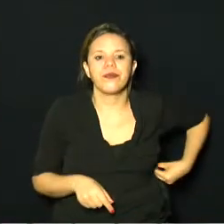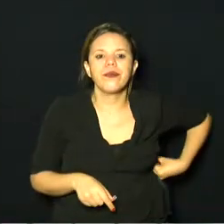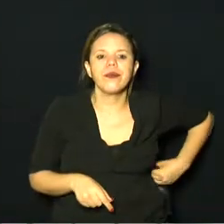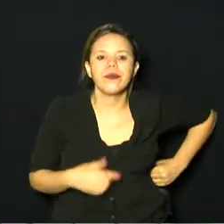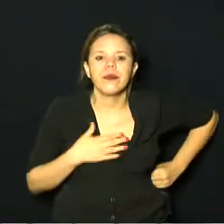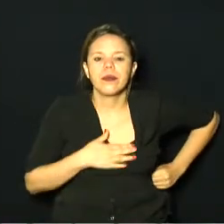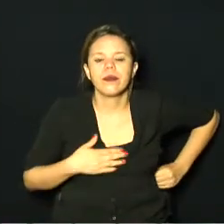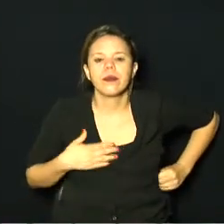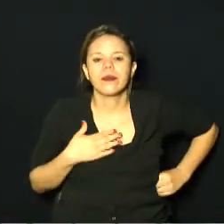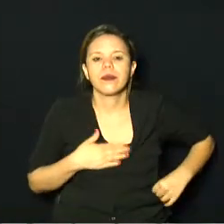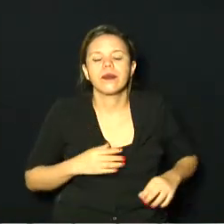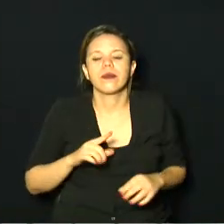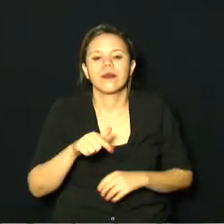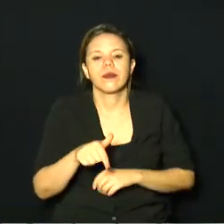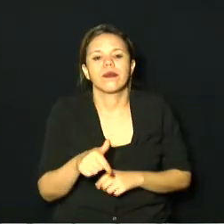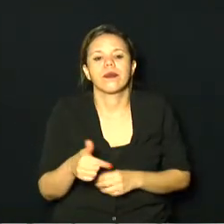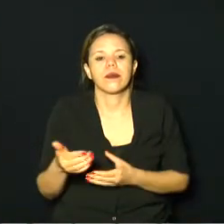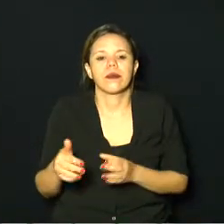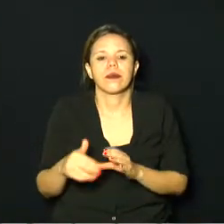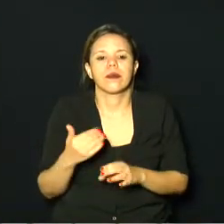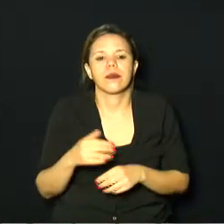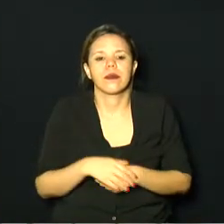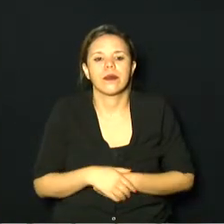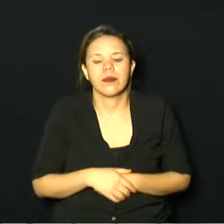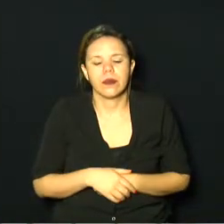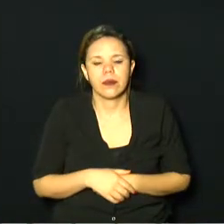eu gostaria de depois estar recebendo